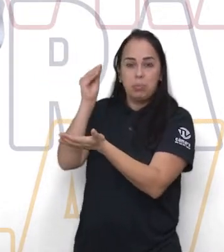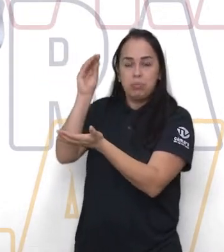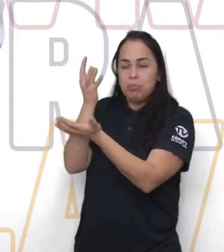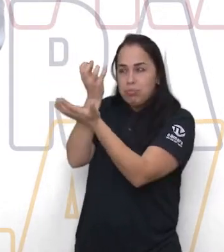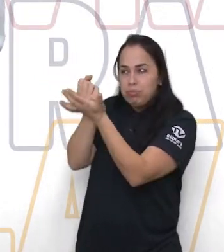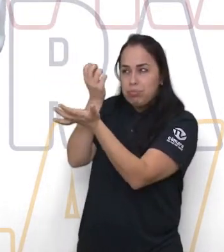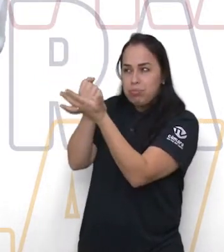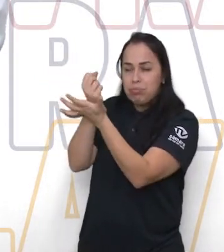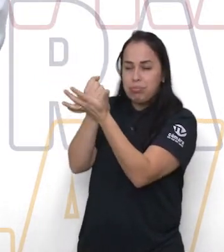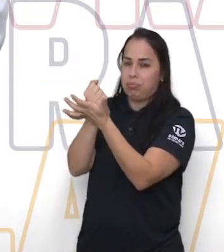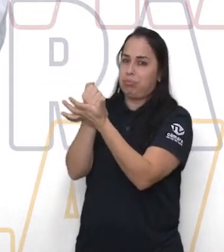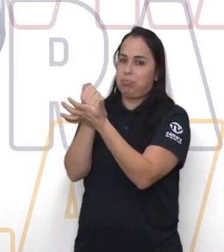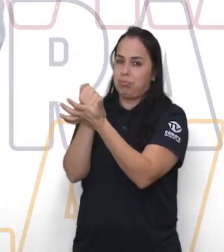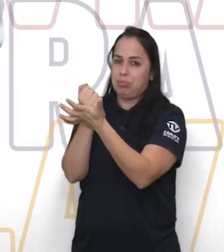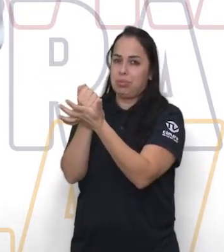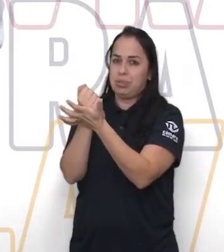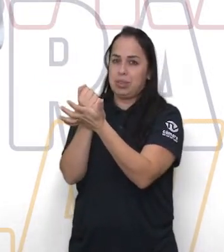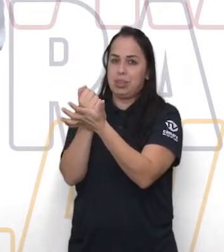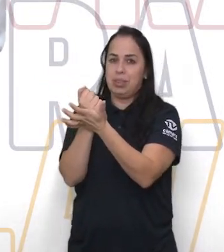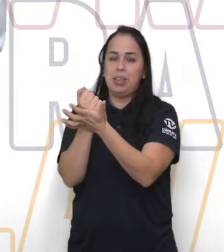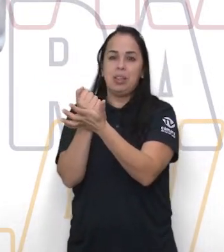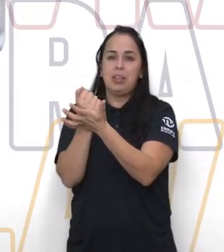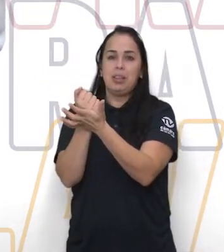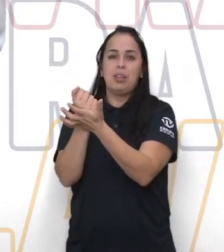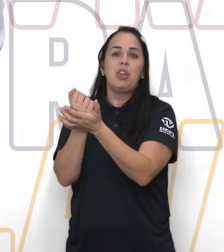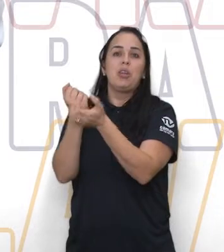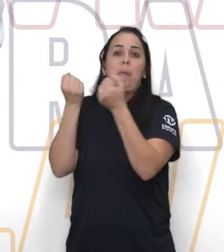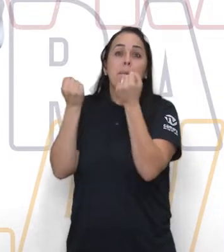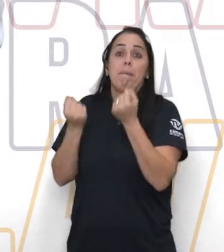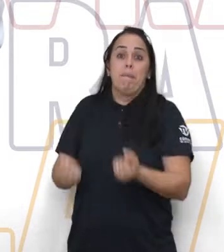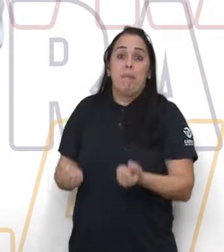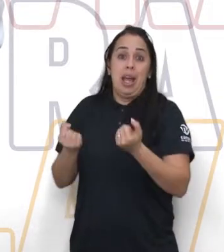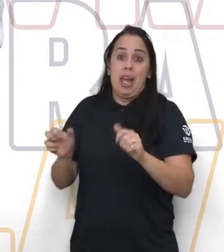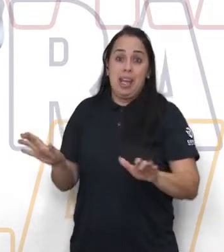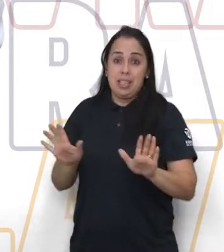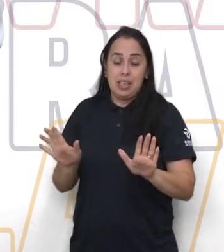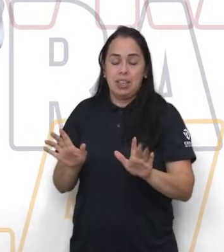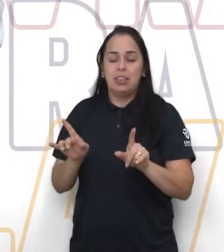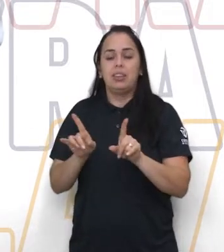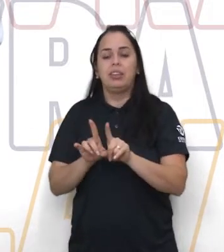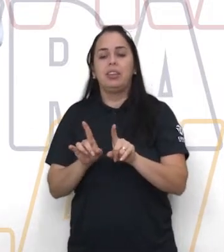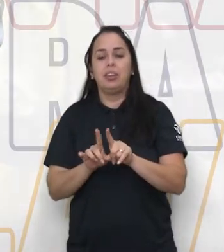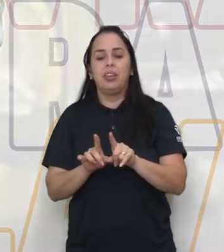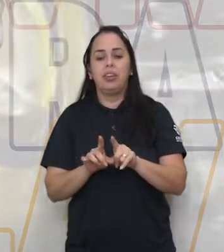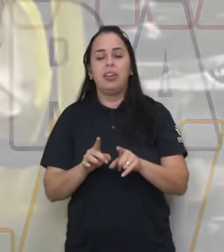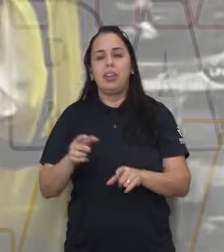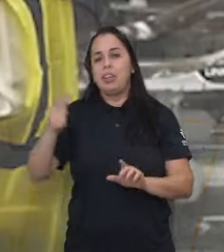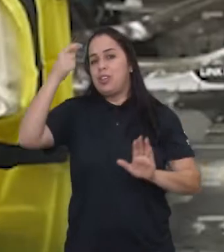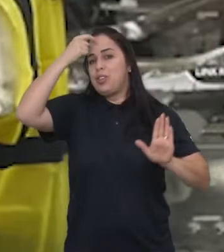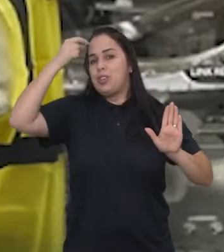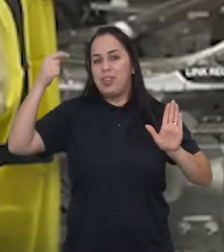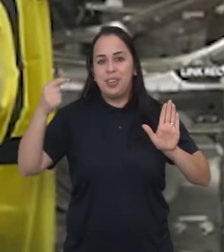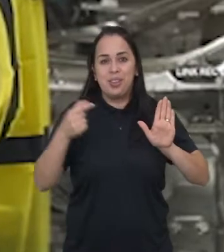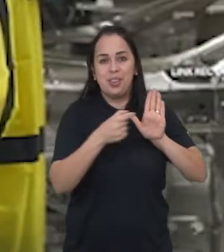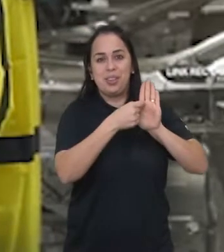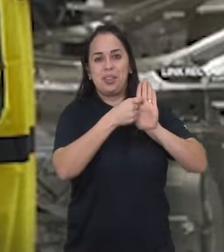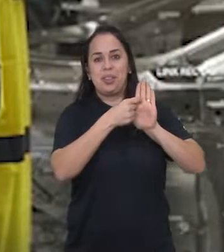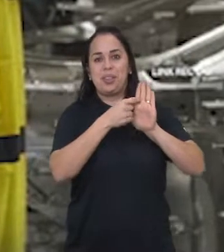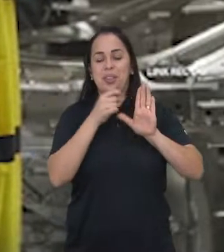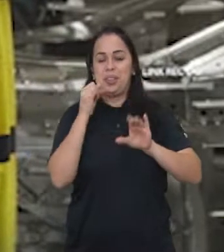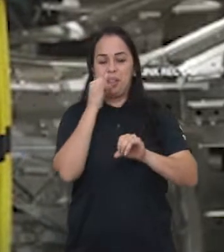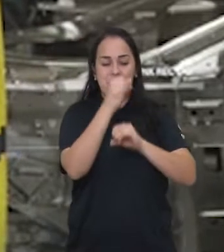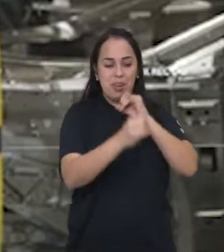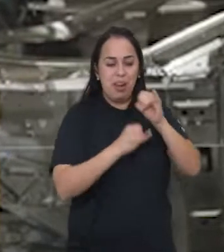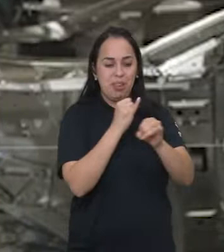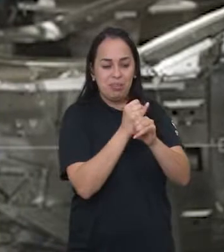em grandes quantidades sem ter uma equipamento físico então Inteligência Artificial